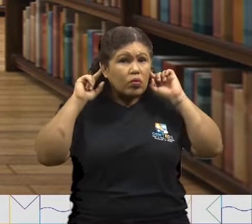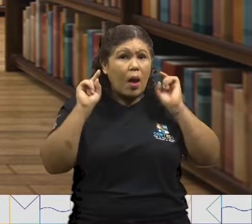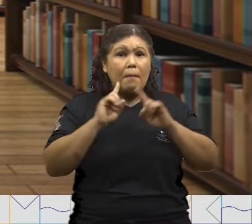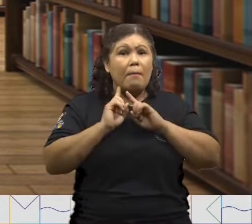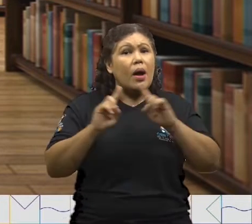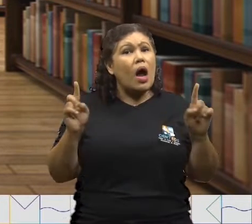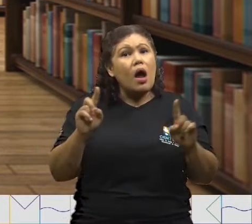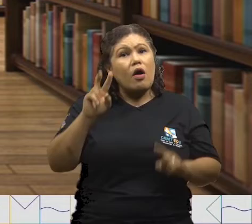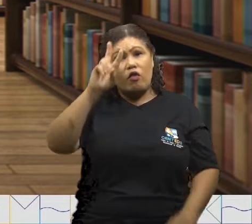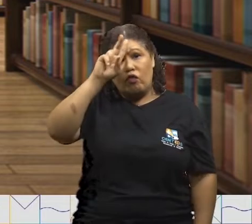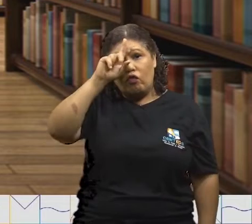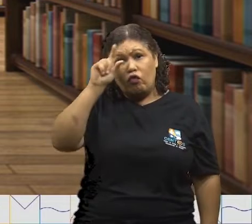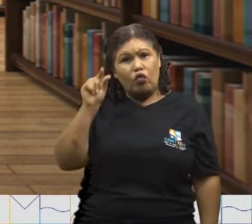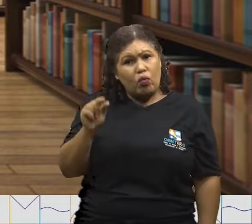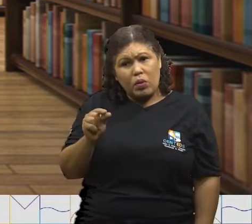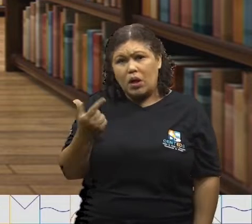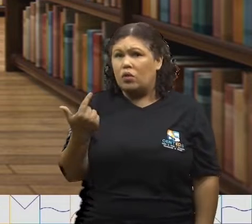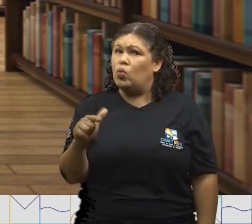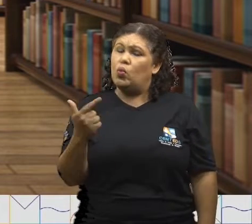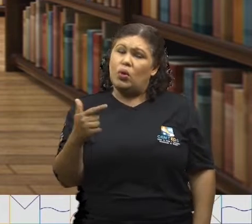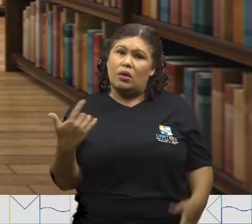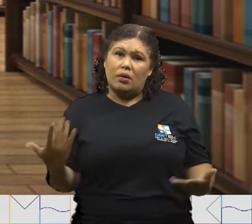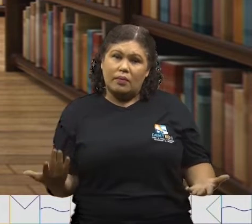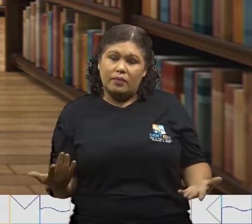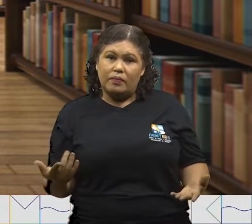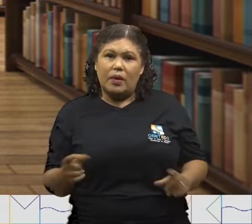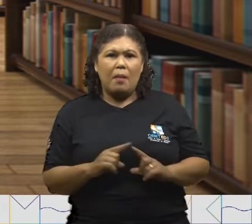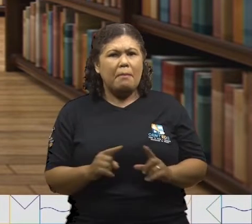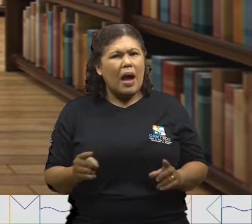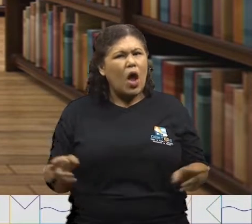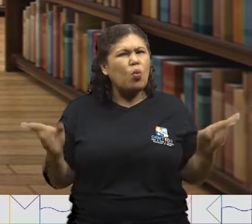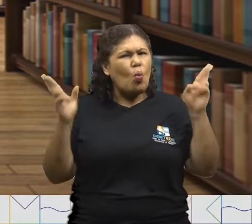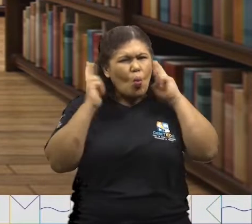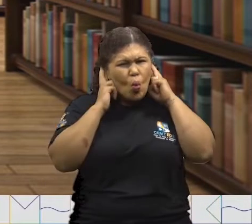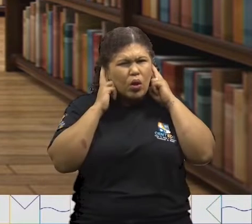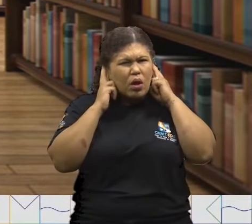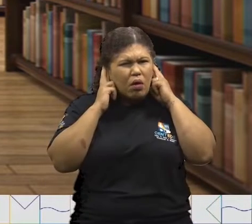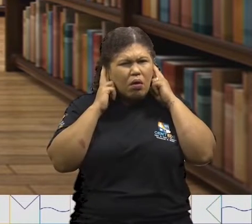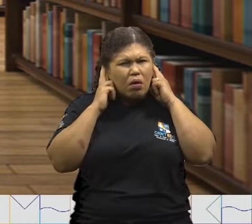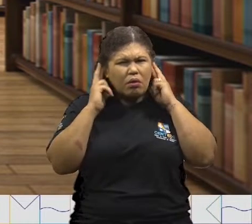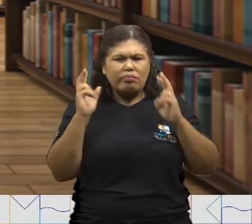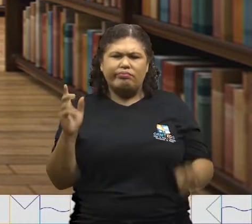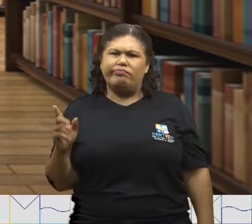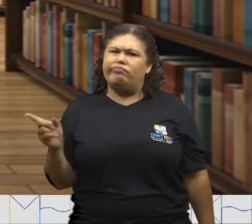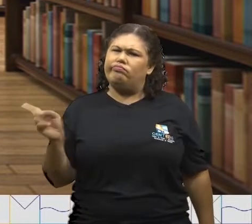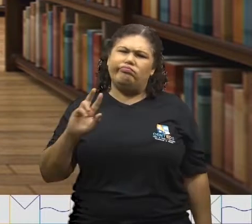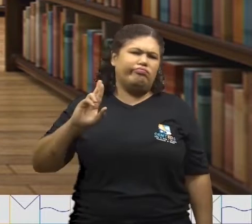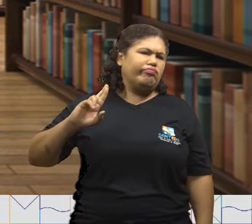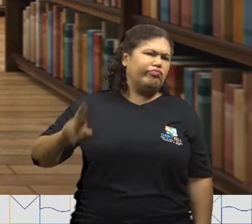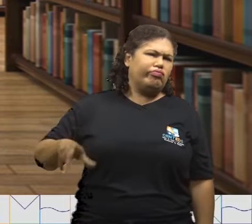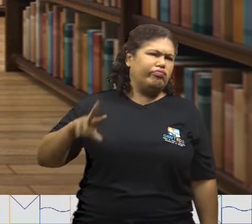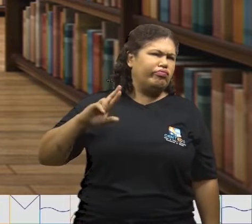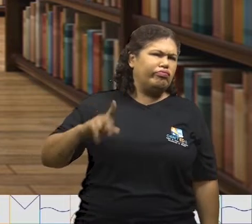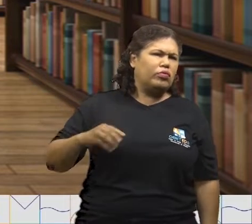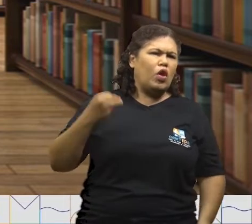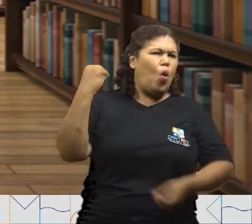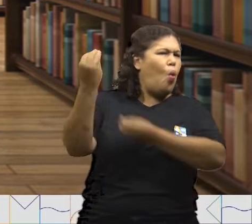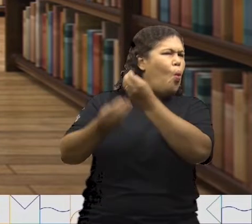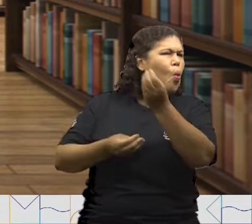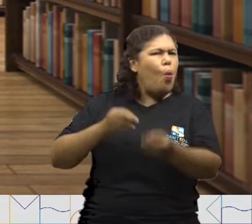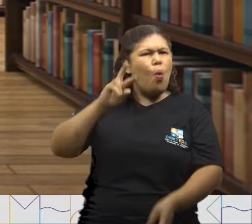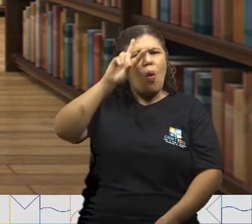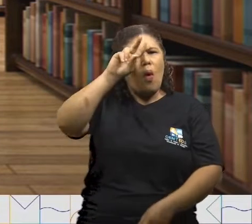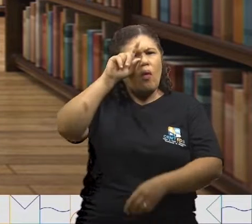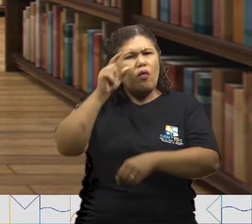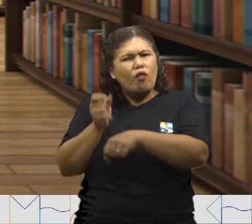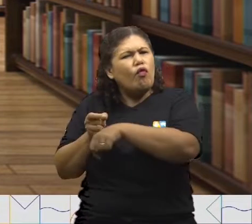ouvidos. Mas isso também não significa que elas sejam surdas. E como as formigas